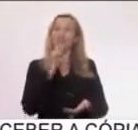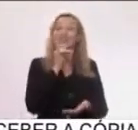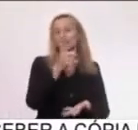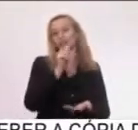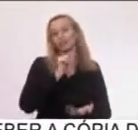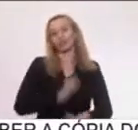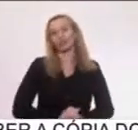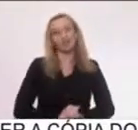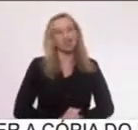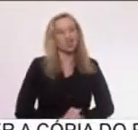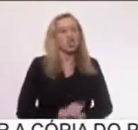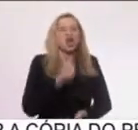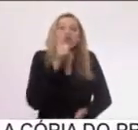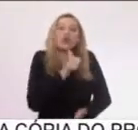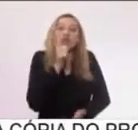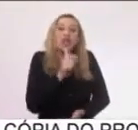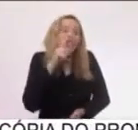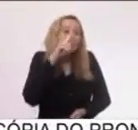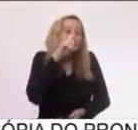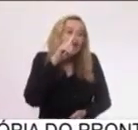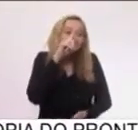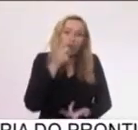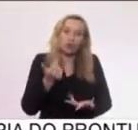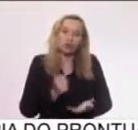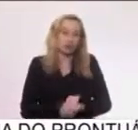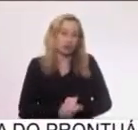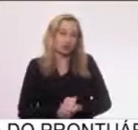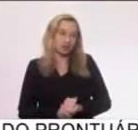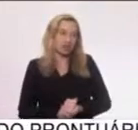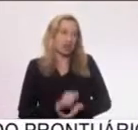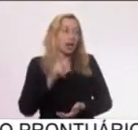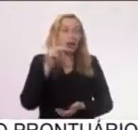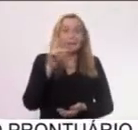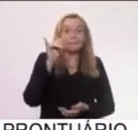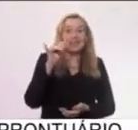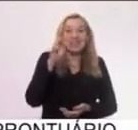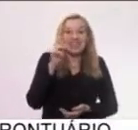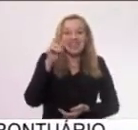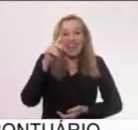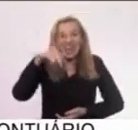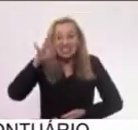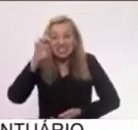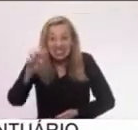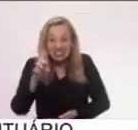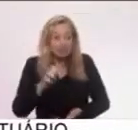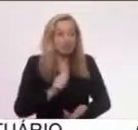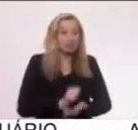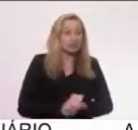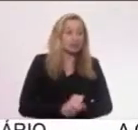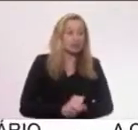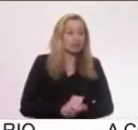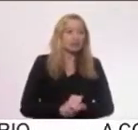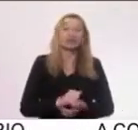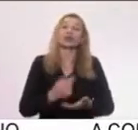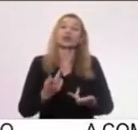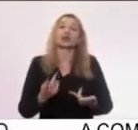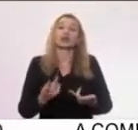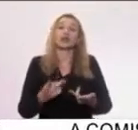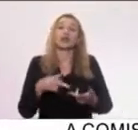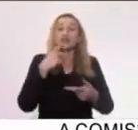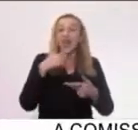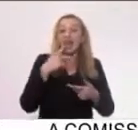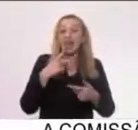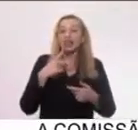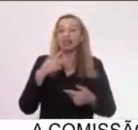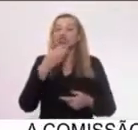exemplo, mulheres perigosas, uma análise da categoria piriguete, fazer panheirão, as dinâmicas de interações homoeróticas